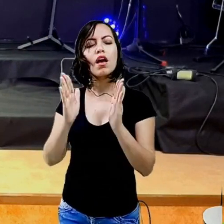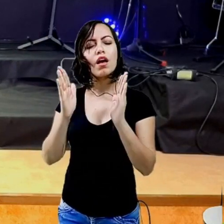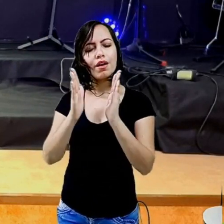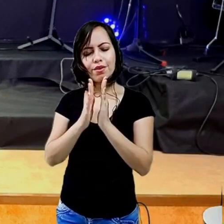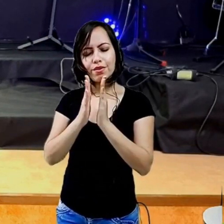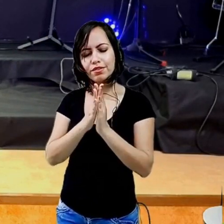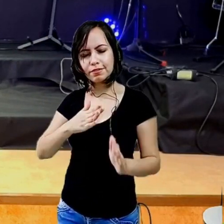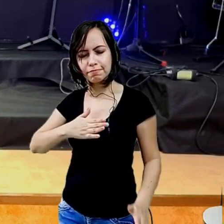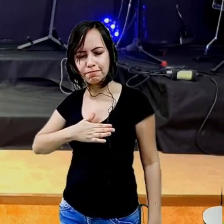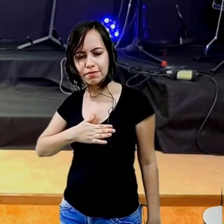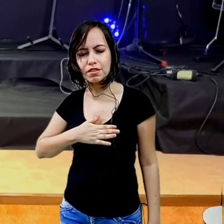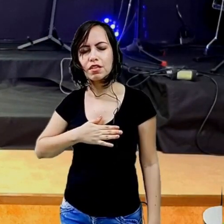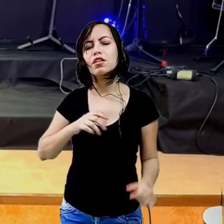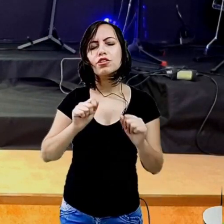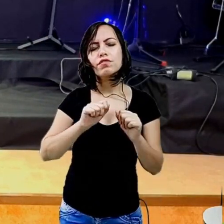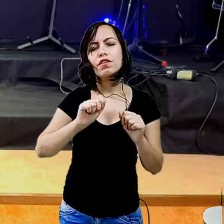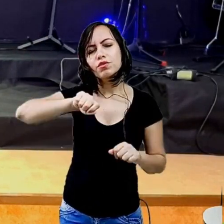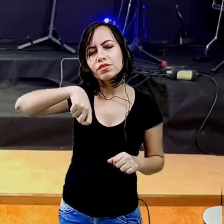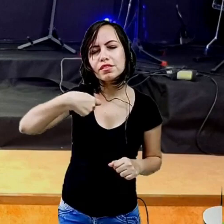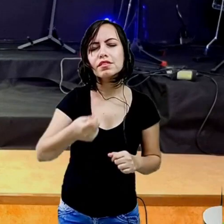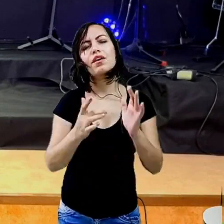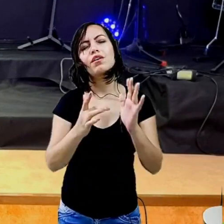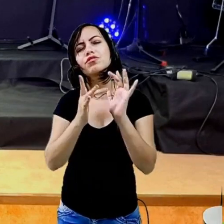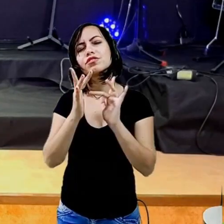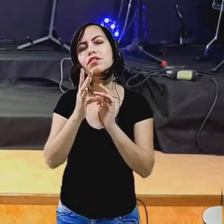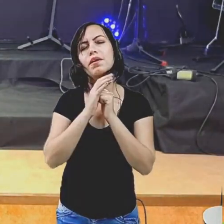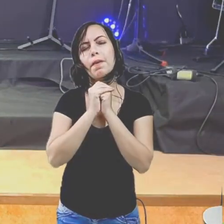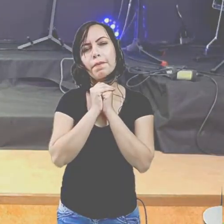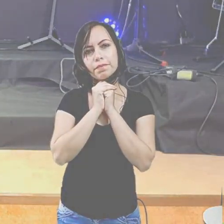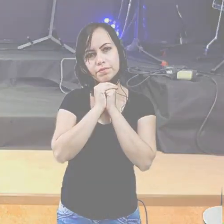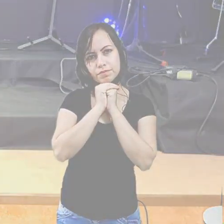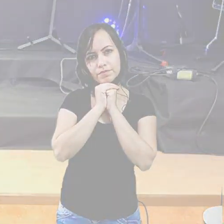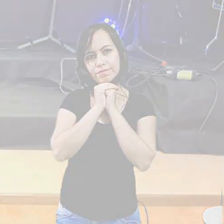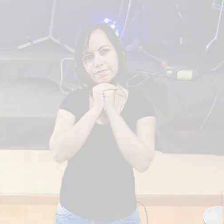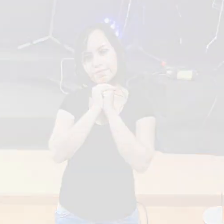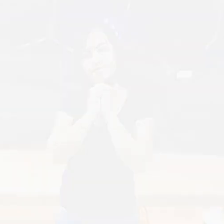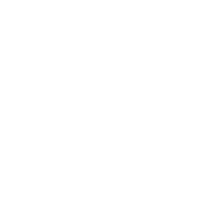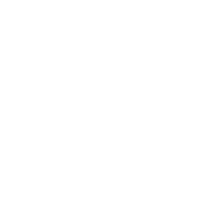oração e nós te fazemos em nome do Senhor Jesus. Amém.